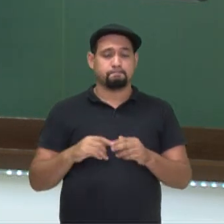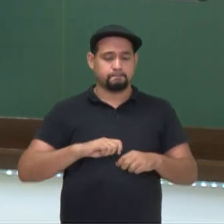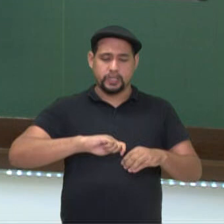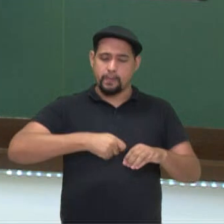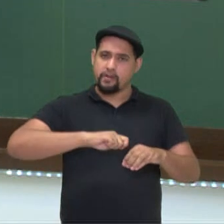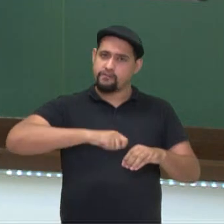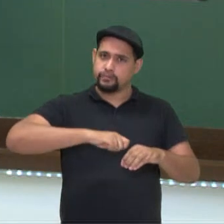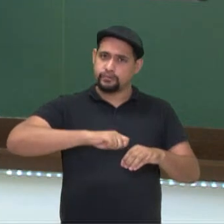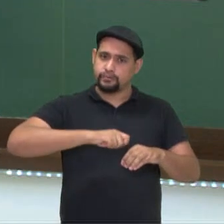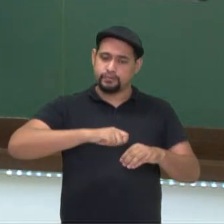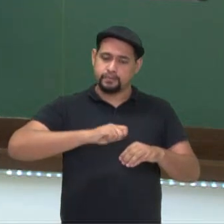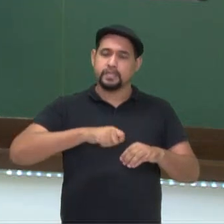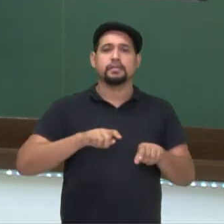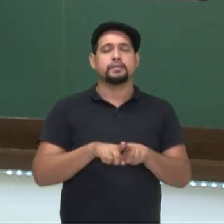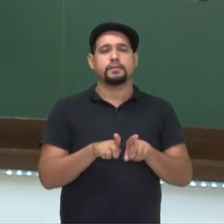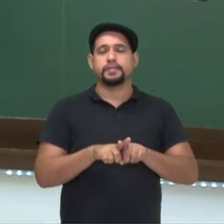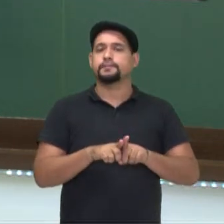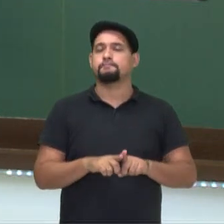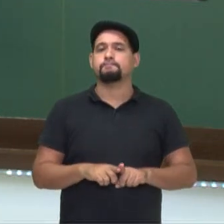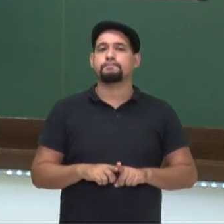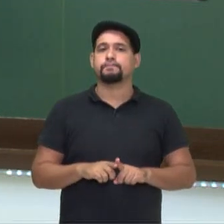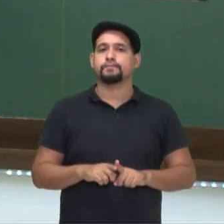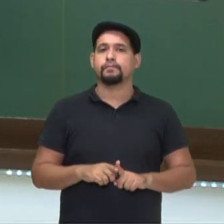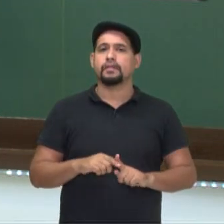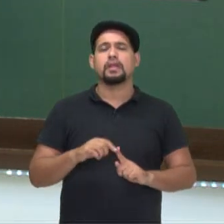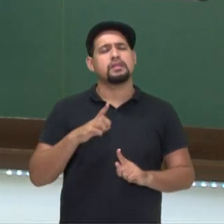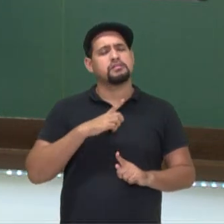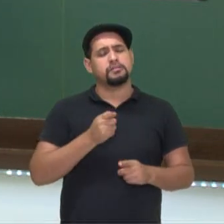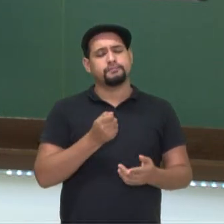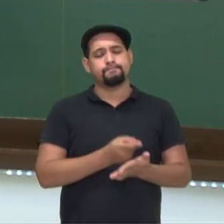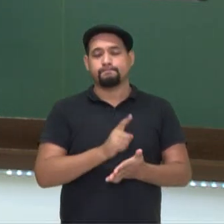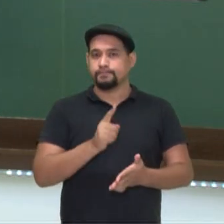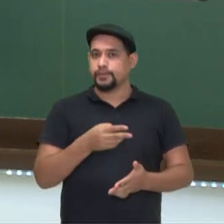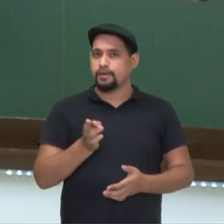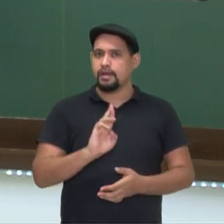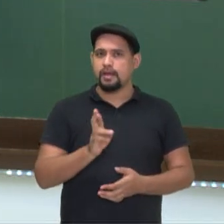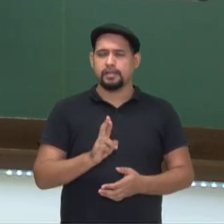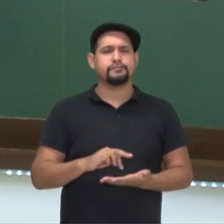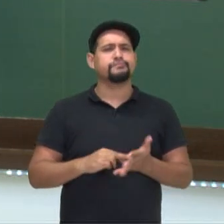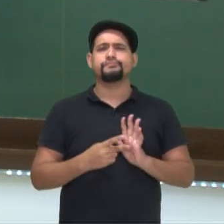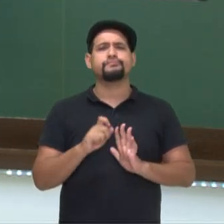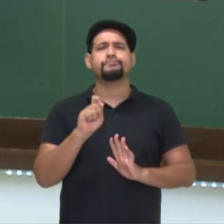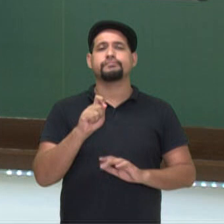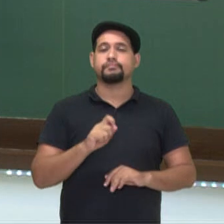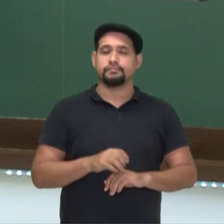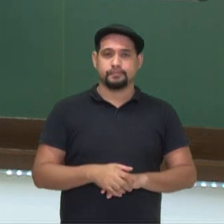parafusos, tá? Só para você entender. Então, você tem uma despesa fixa de R$1.000. O que é essa despesa fixa?